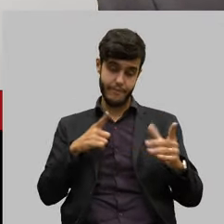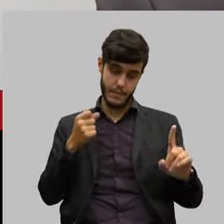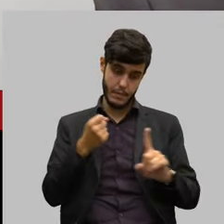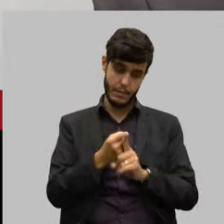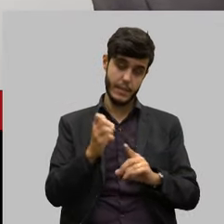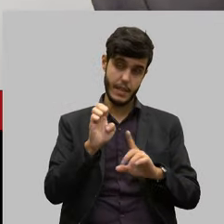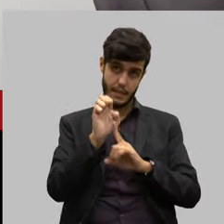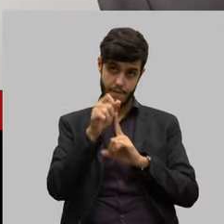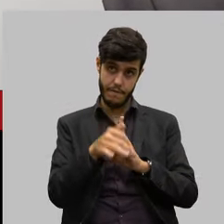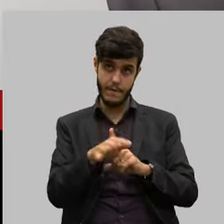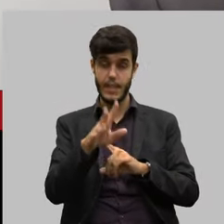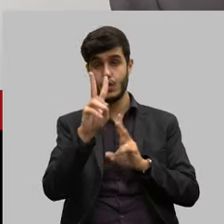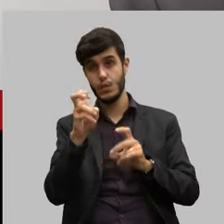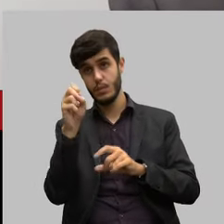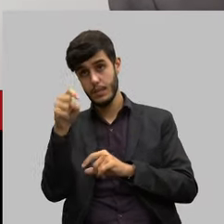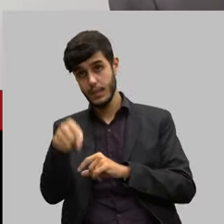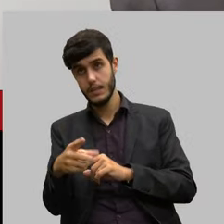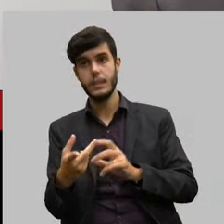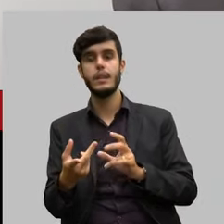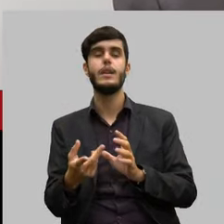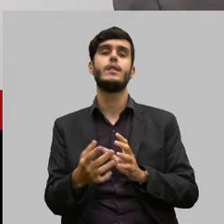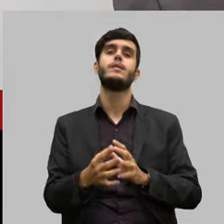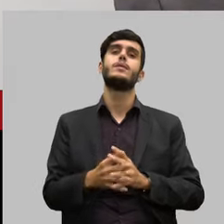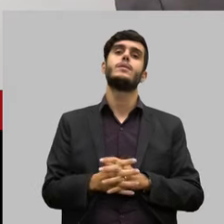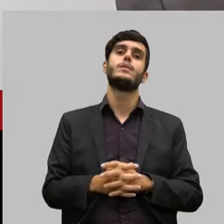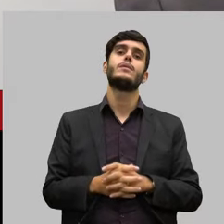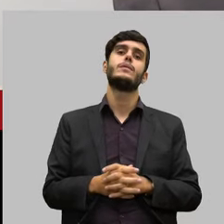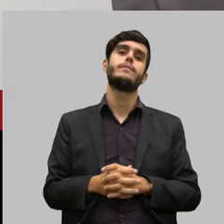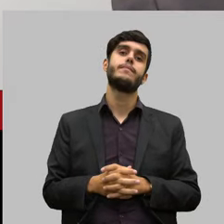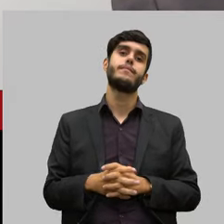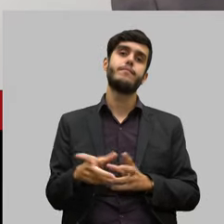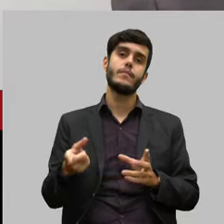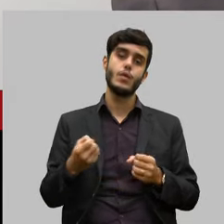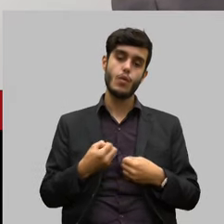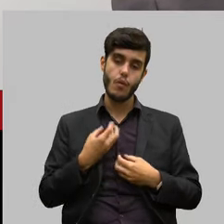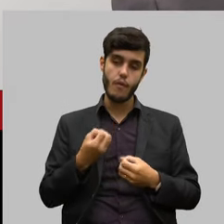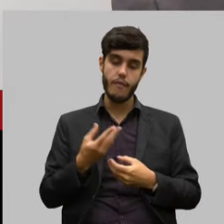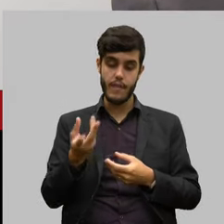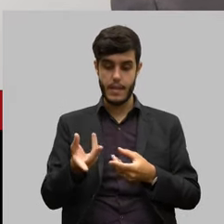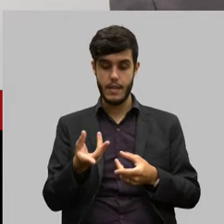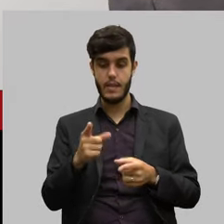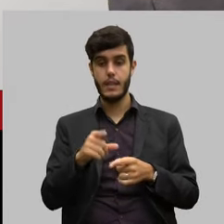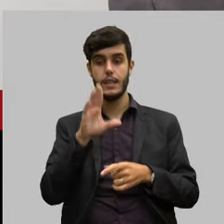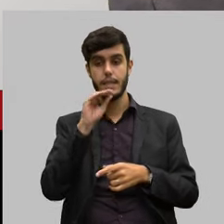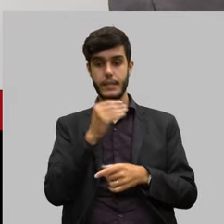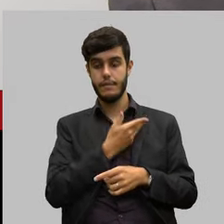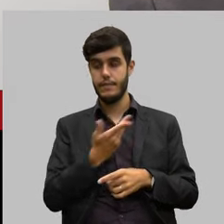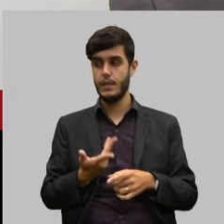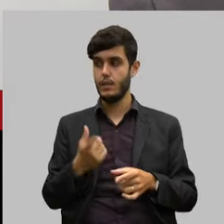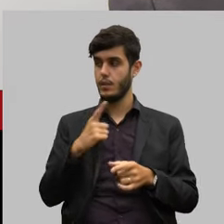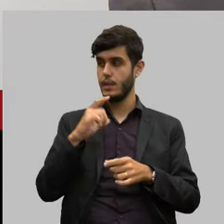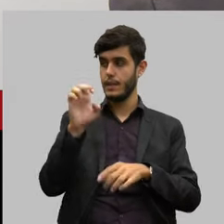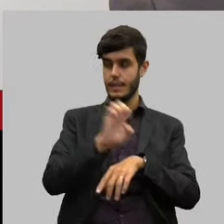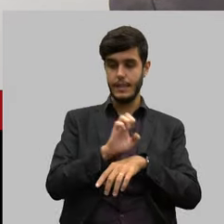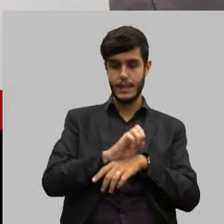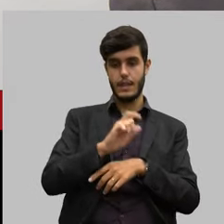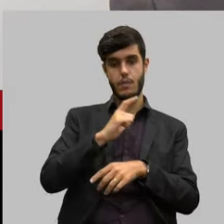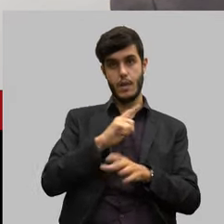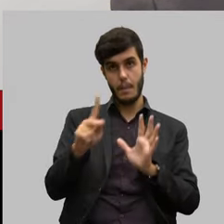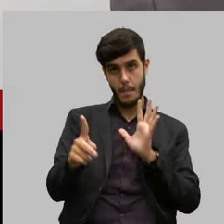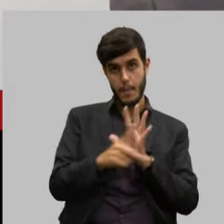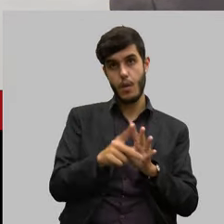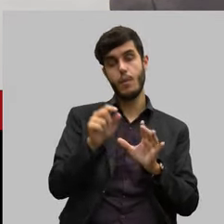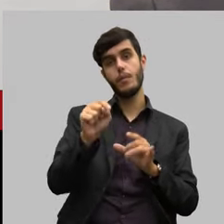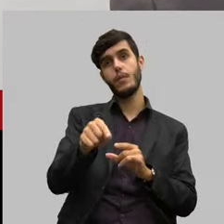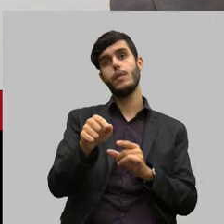relação à questão de oferta dos serviços que o Estado tem para com a população